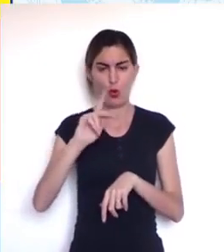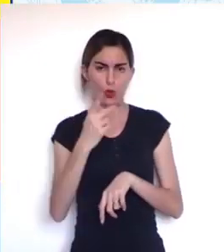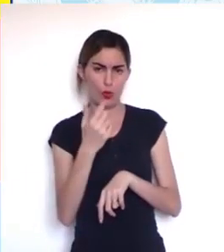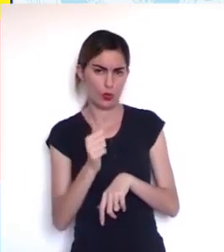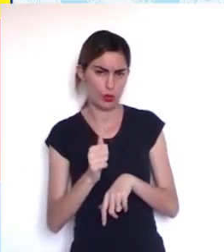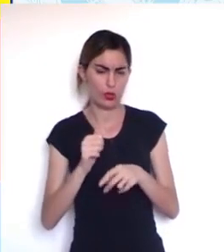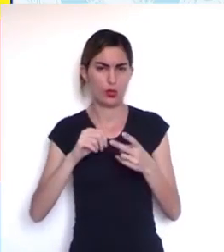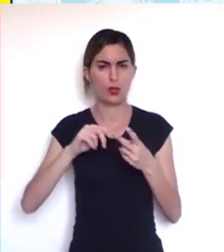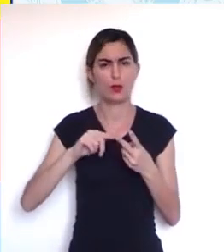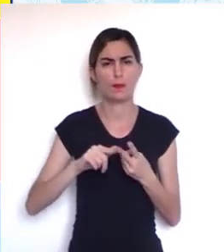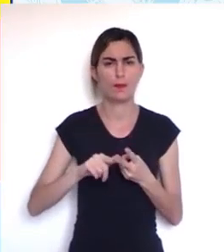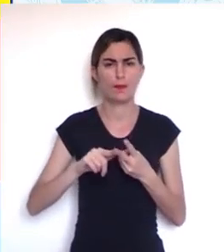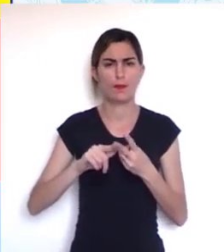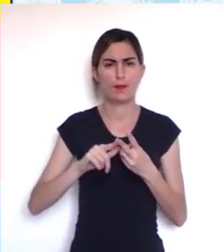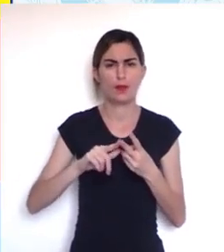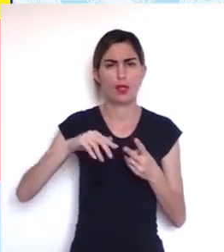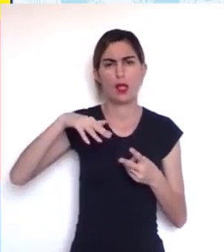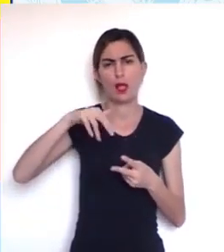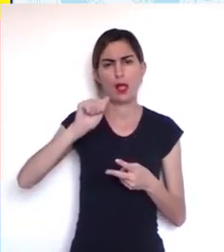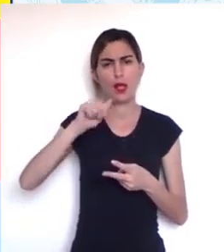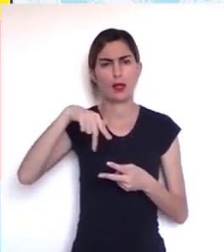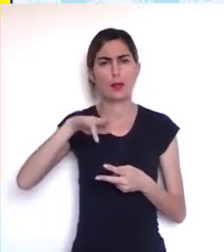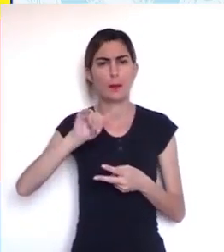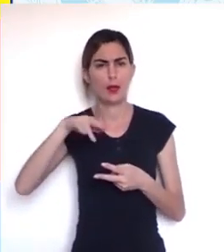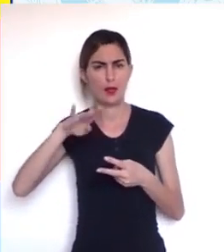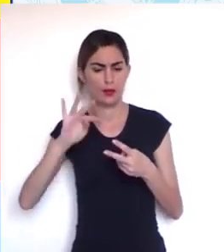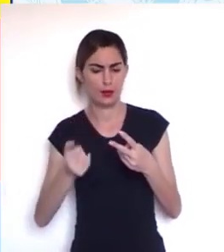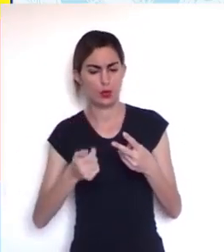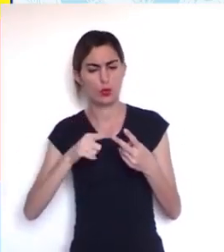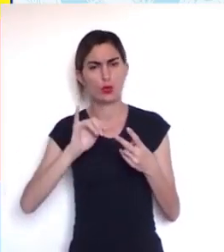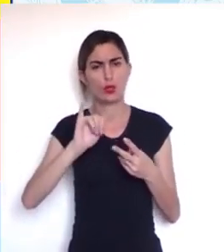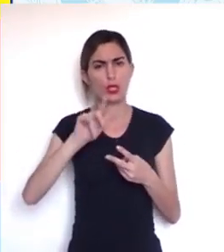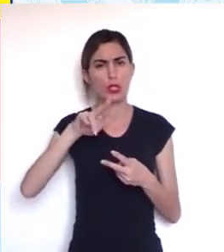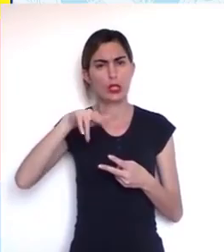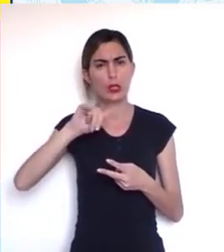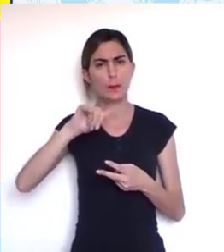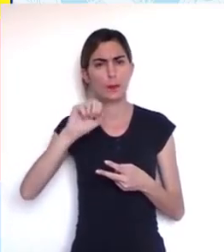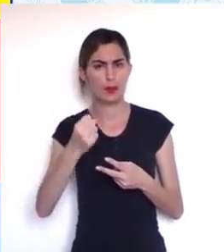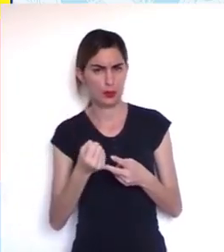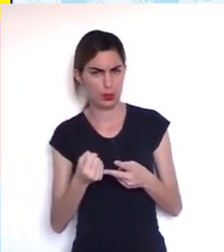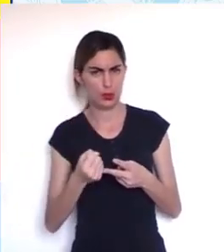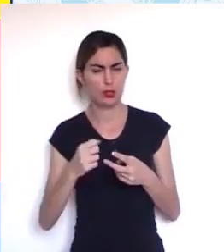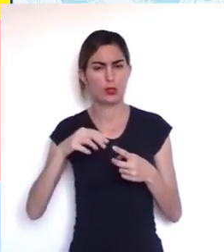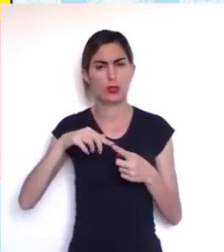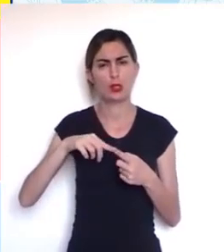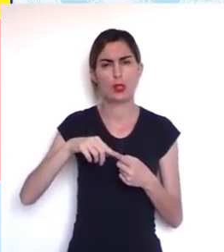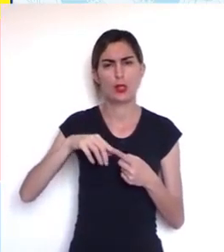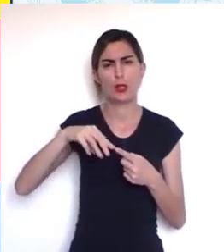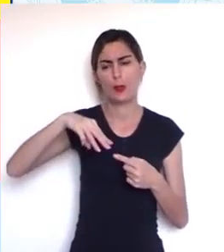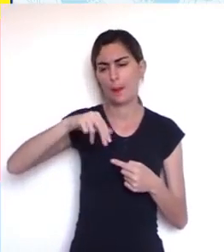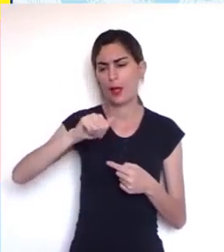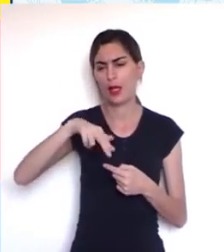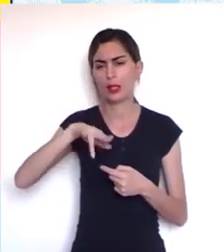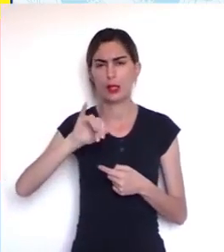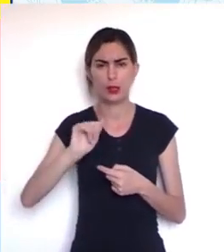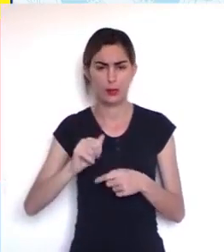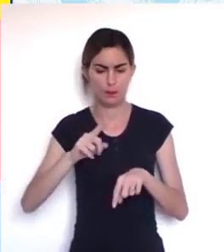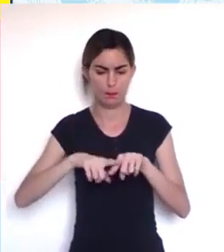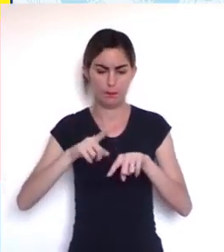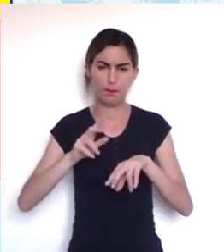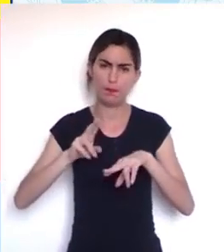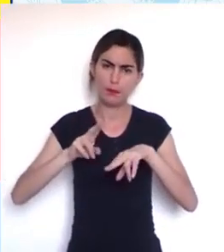rochas magmáticas ou ígneas, né, que são formadas pelo magma. O magma justamente é